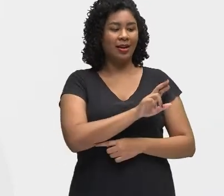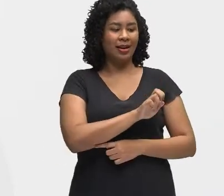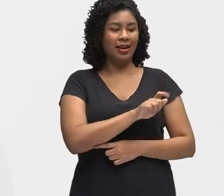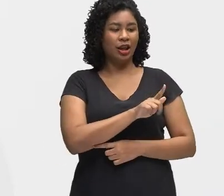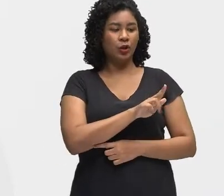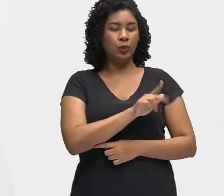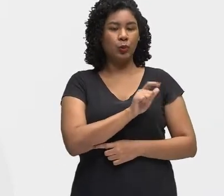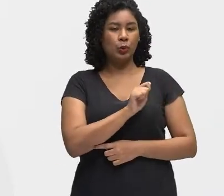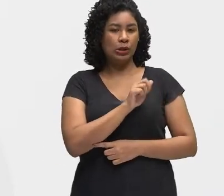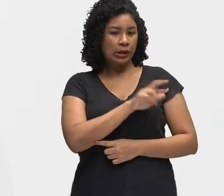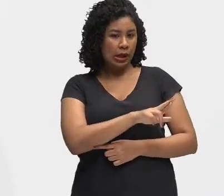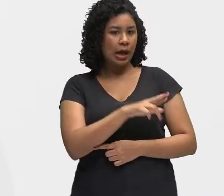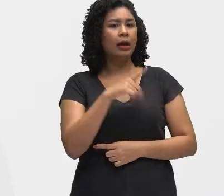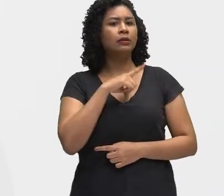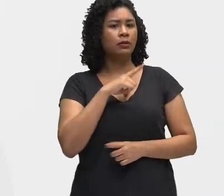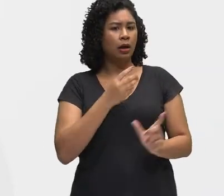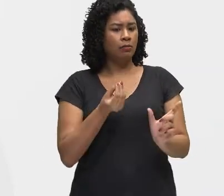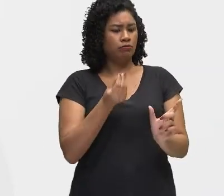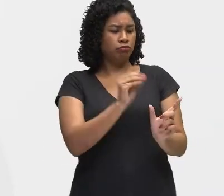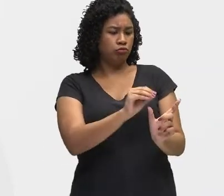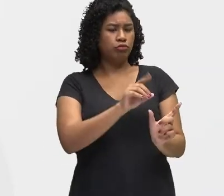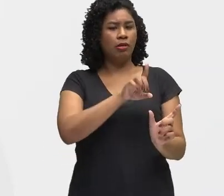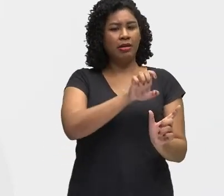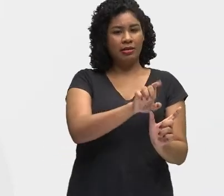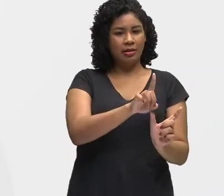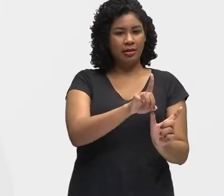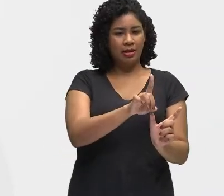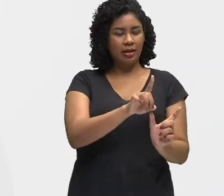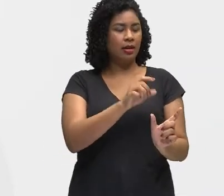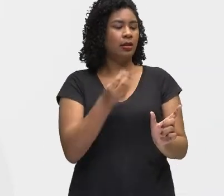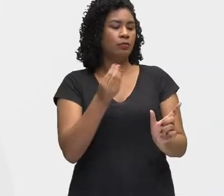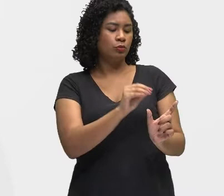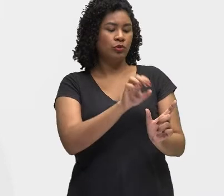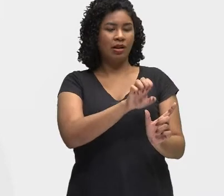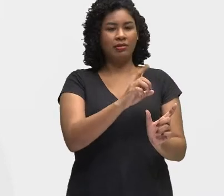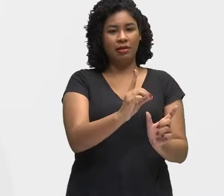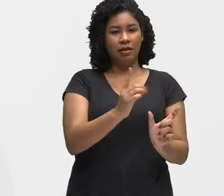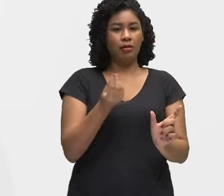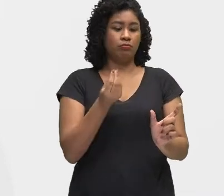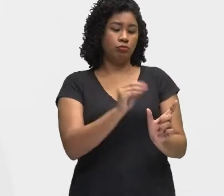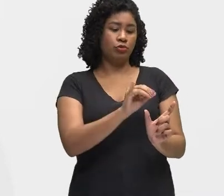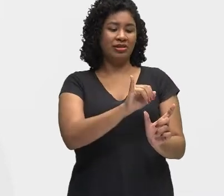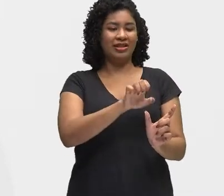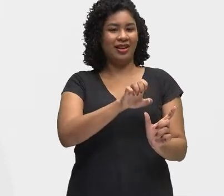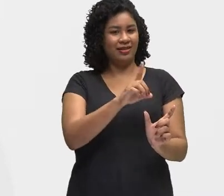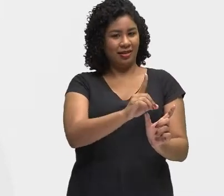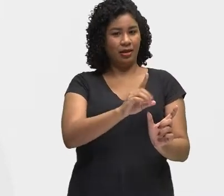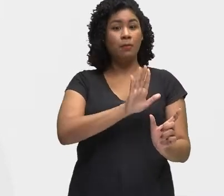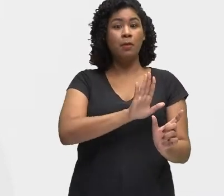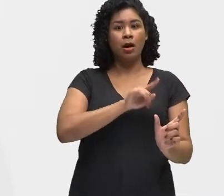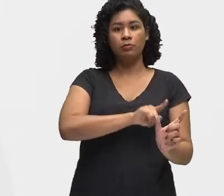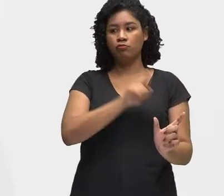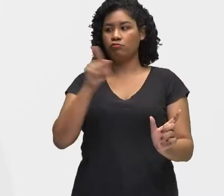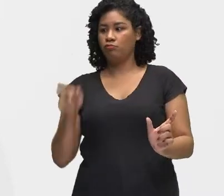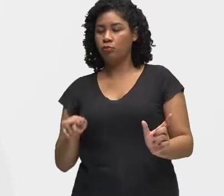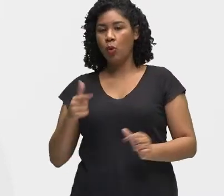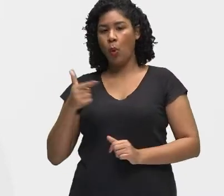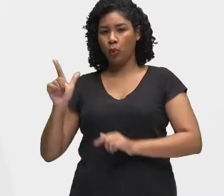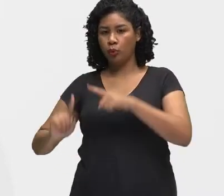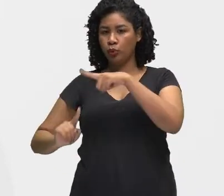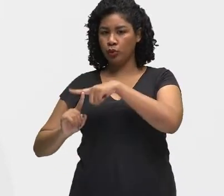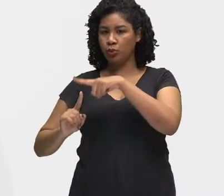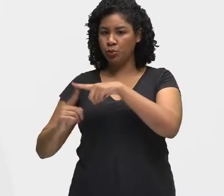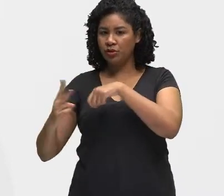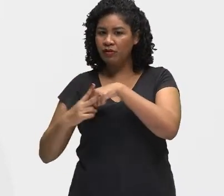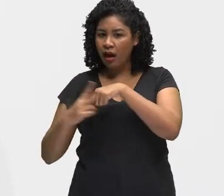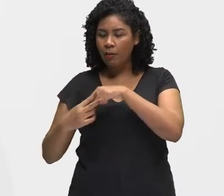fofo, mas vamos aos verbos irregulares. Tchan, tchan, tchan. Irregular verbs não possuem